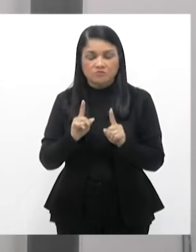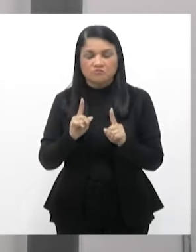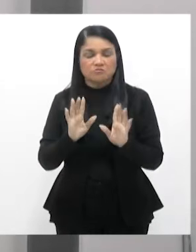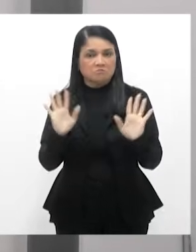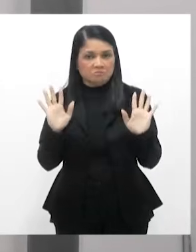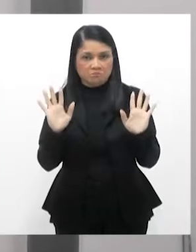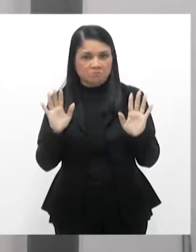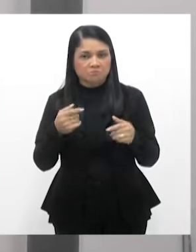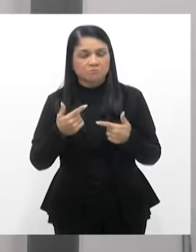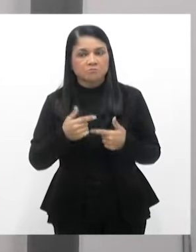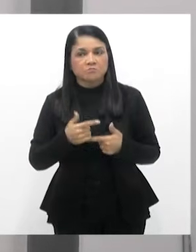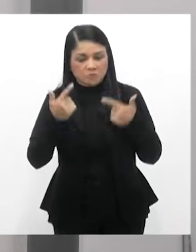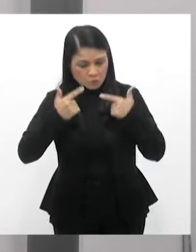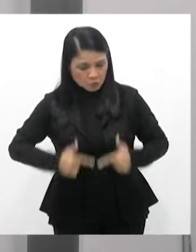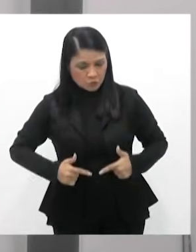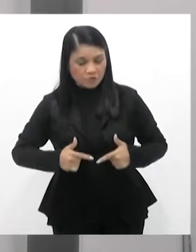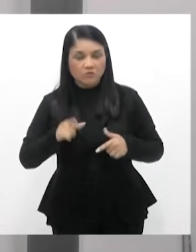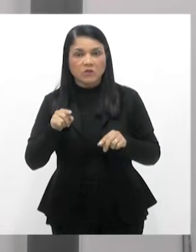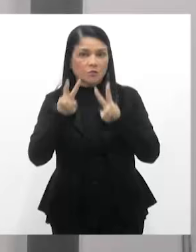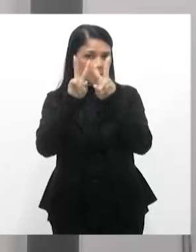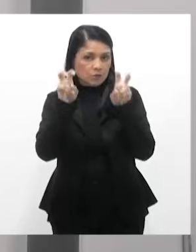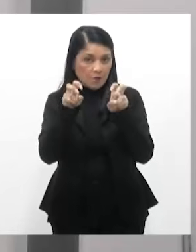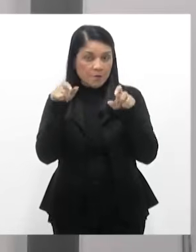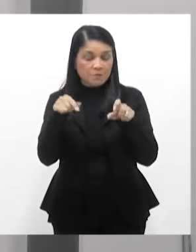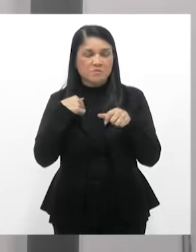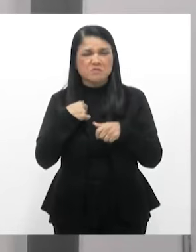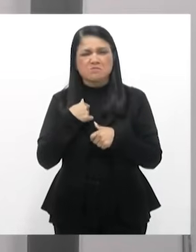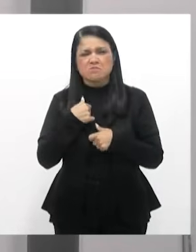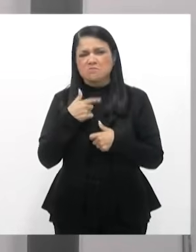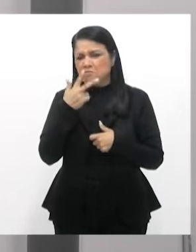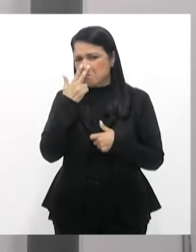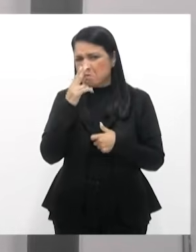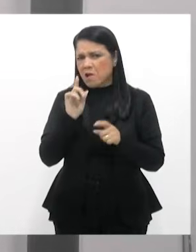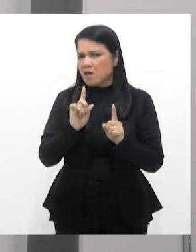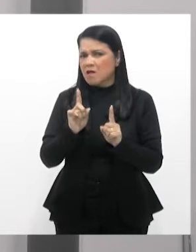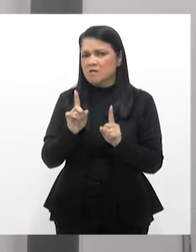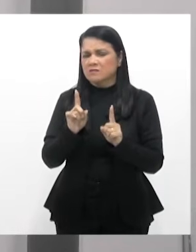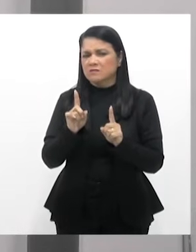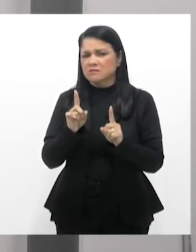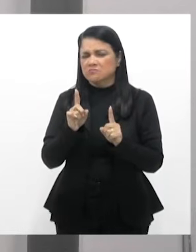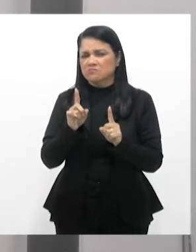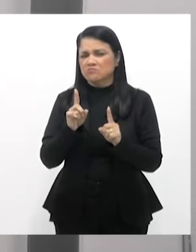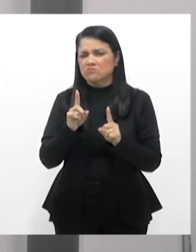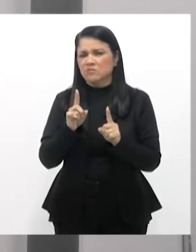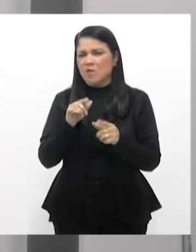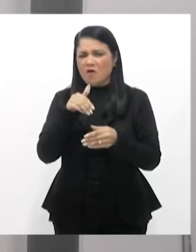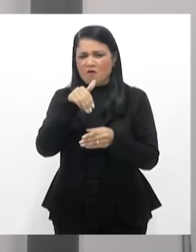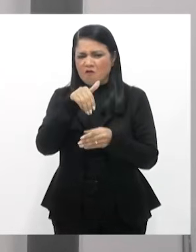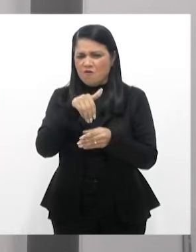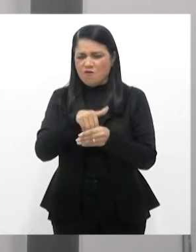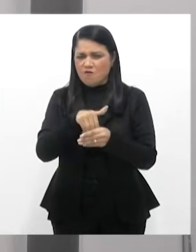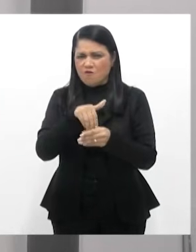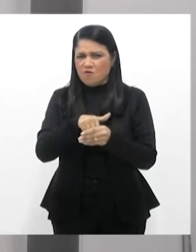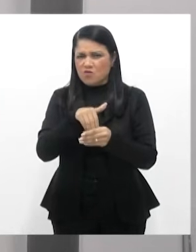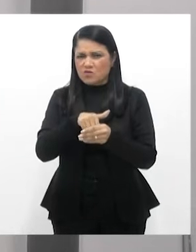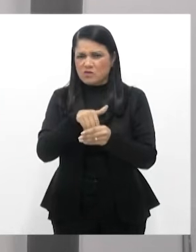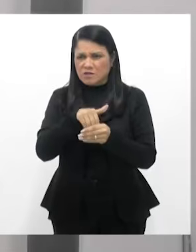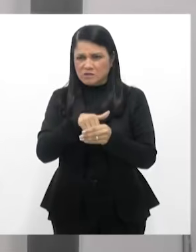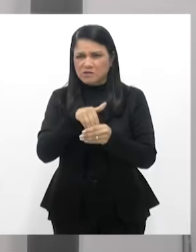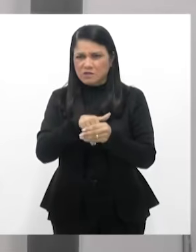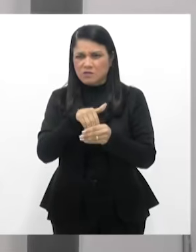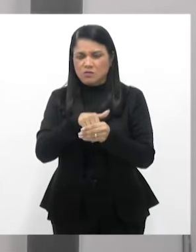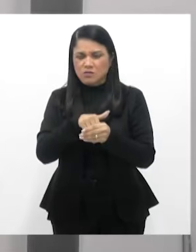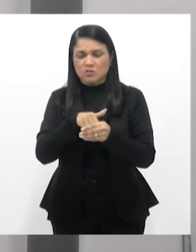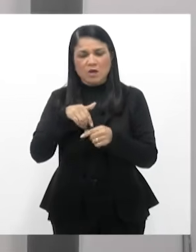cabe sobre essa matéria, mas não me parece ter pertinência com uma votação relevante que não tem inocente aqui, que a gente vai